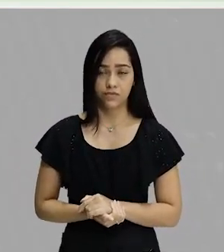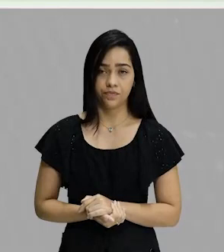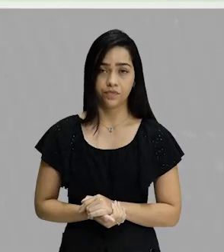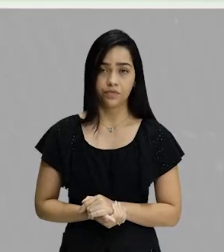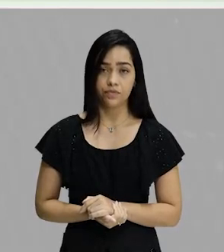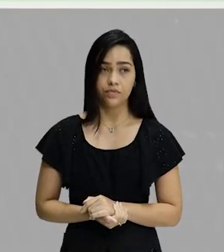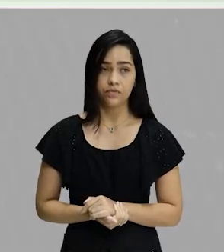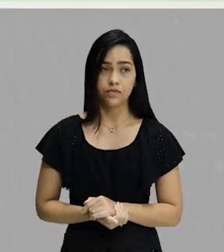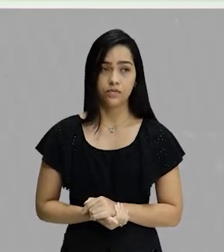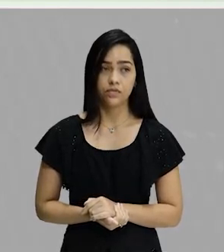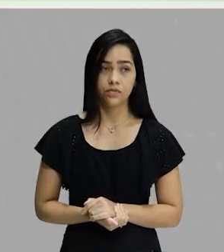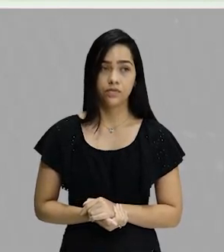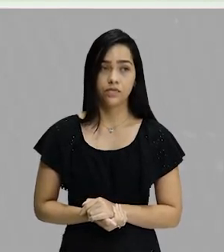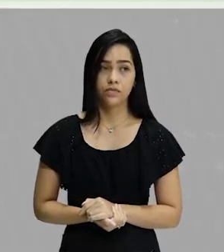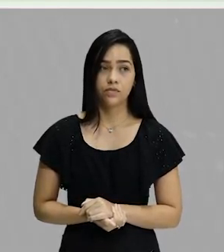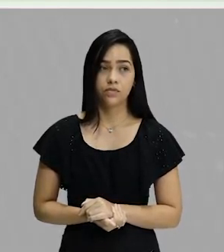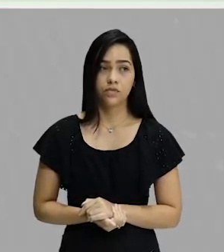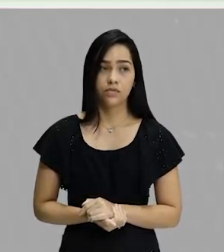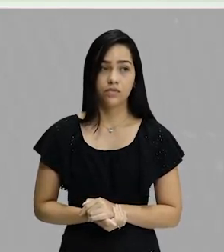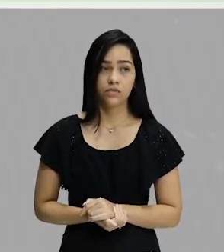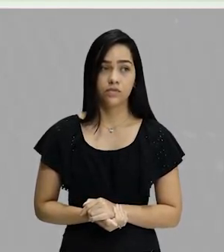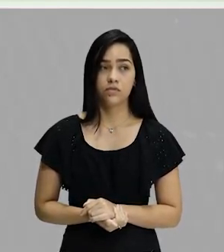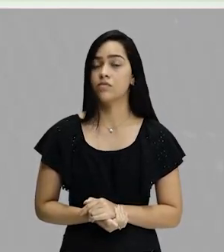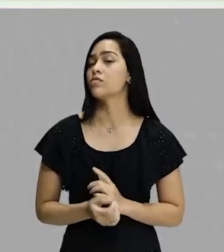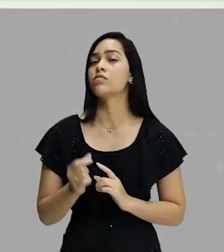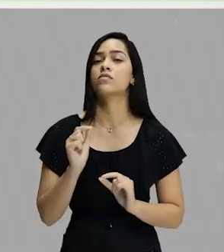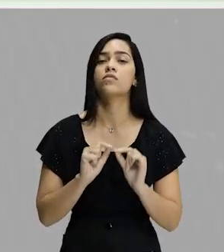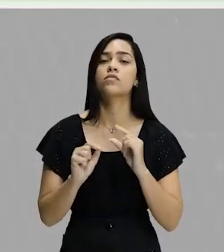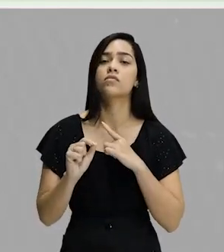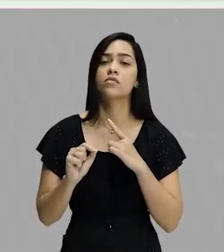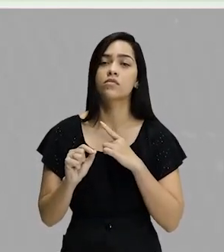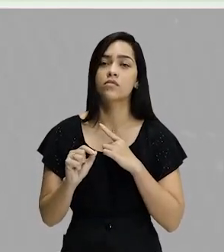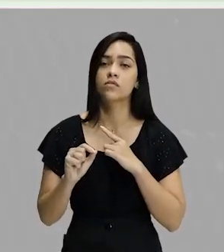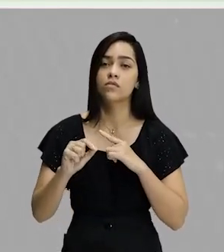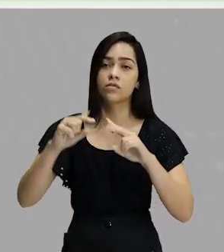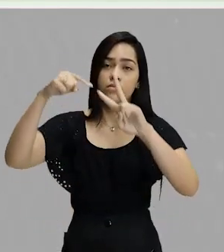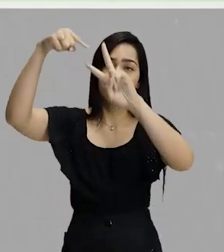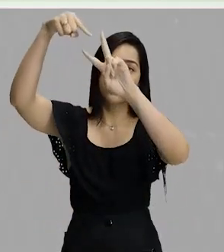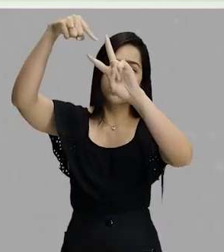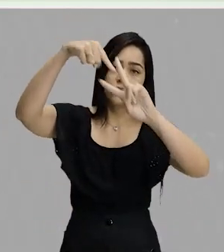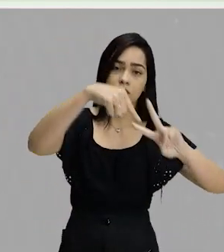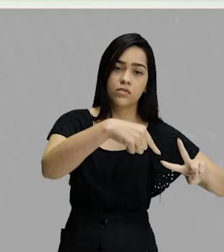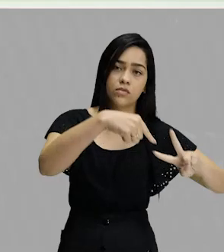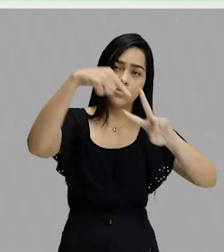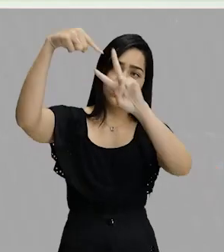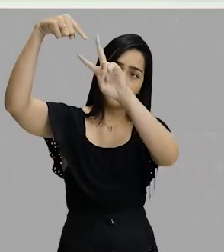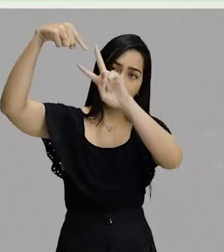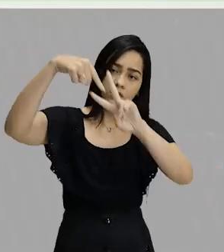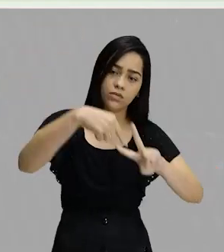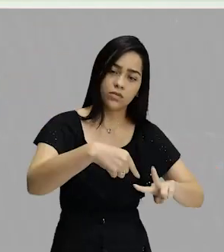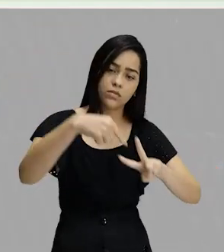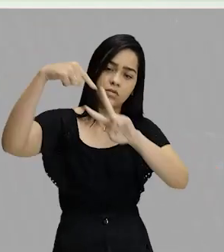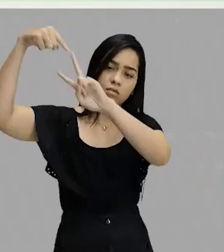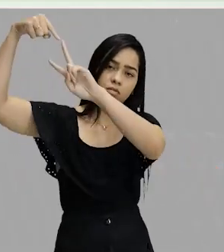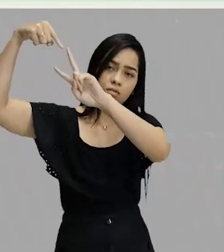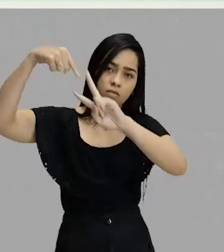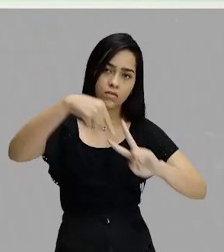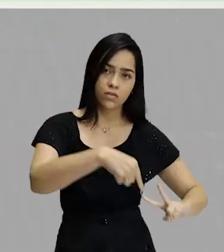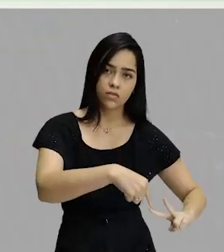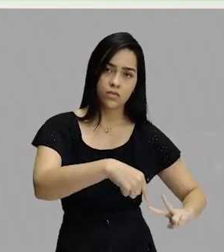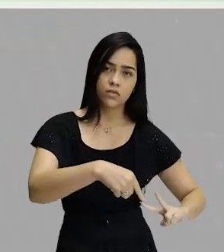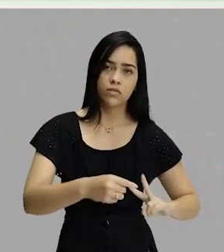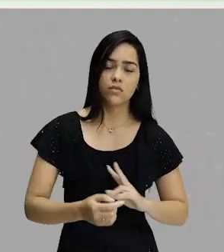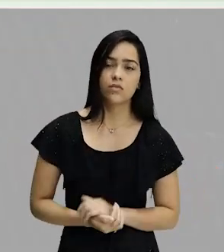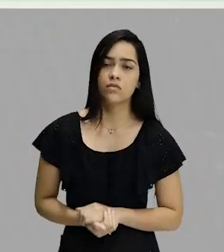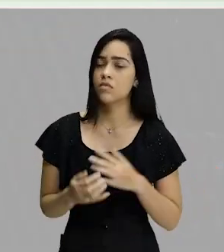na volta, tá? Aí na volta a gente faz o quê? Faz a inversão, né? A gente troca aqui os sinais.